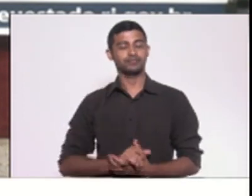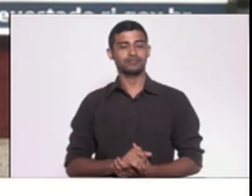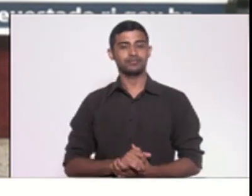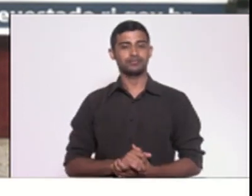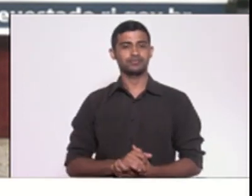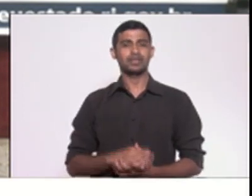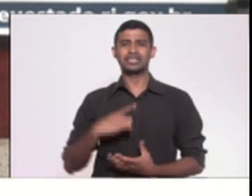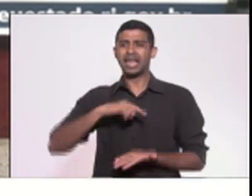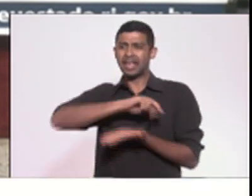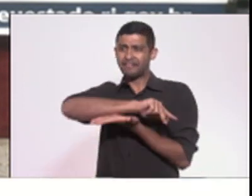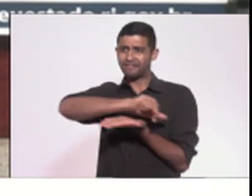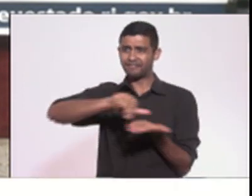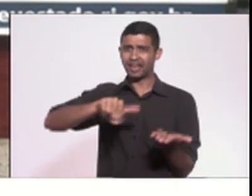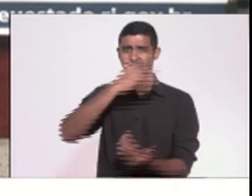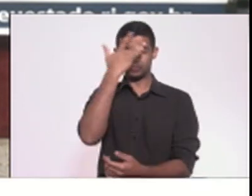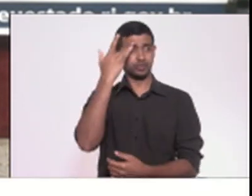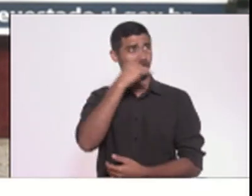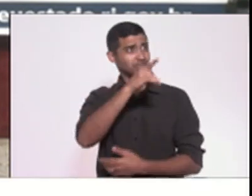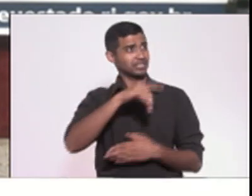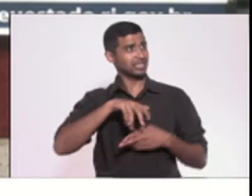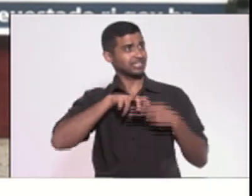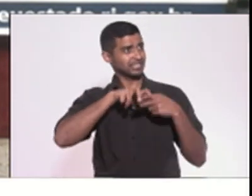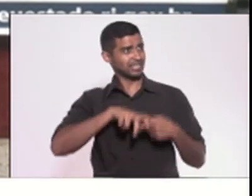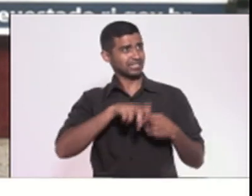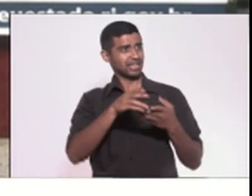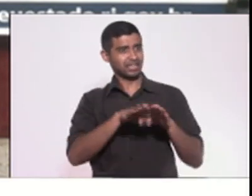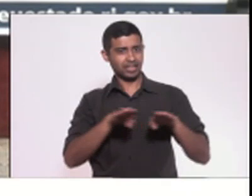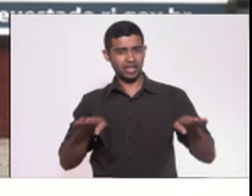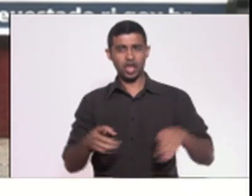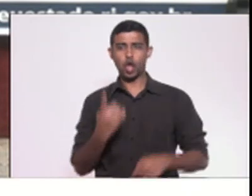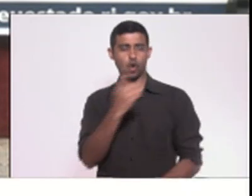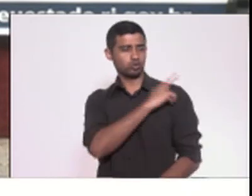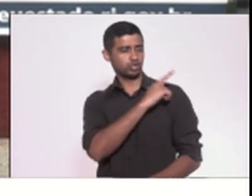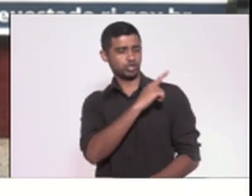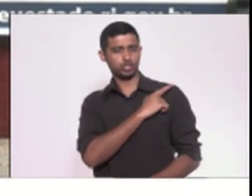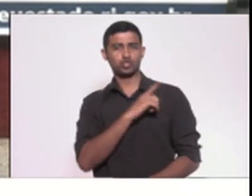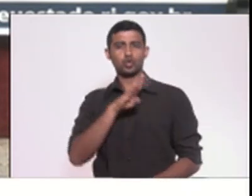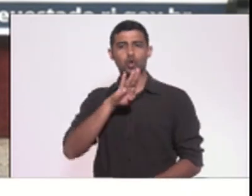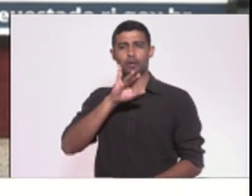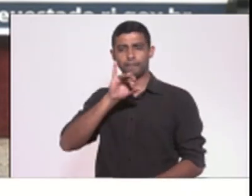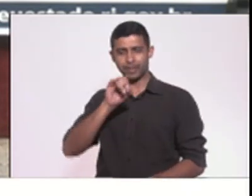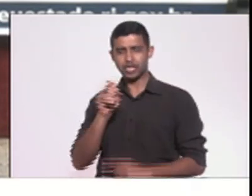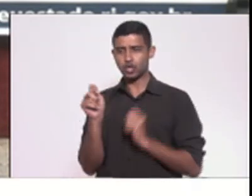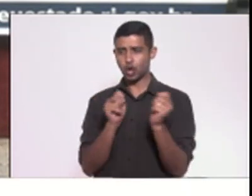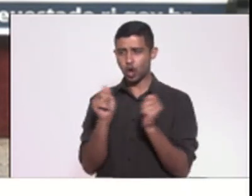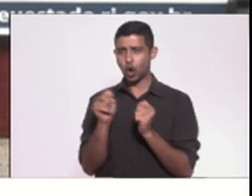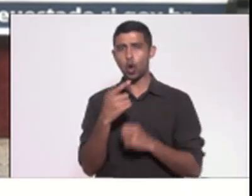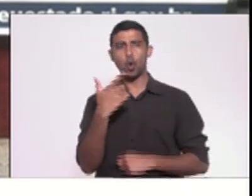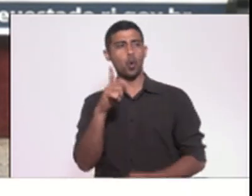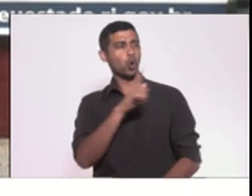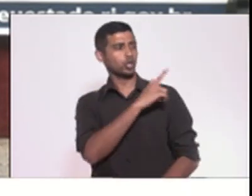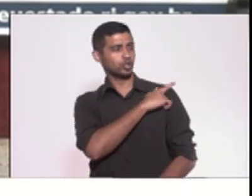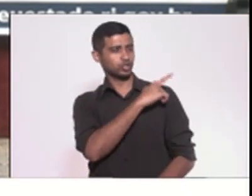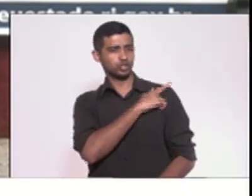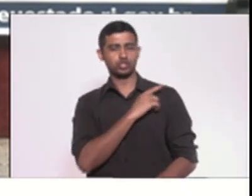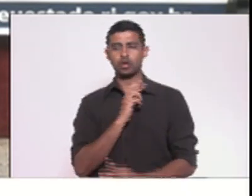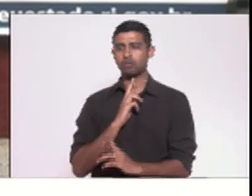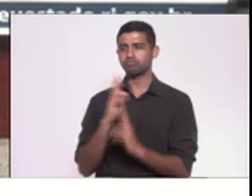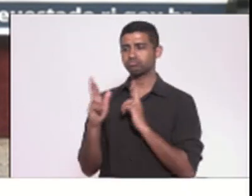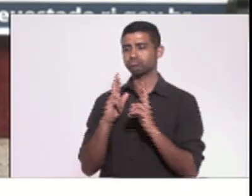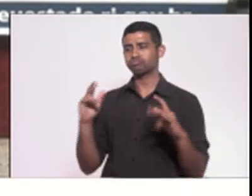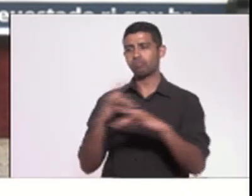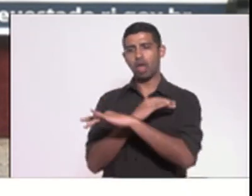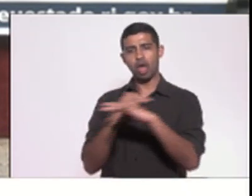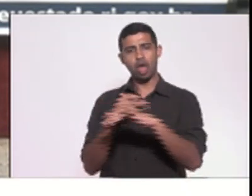que estão sentadas nessa mesa, um é gestor de bioeconomia, o outro é gestor da relação